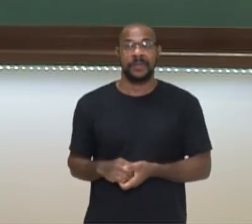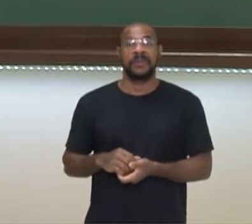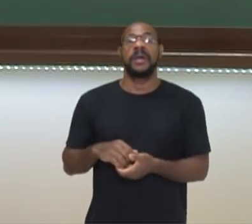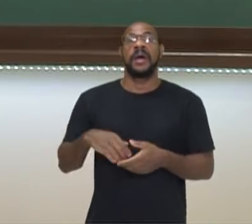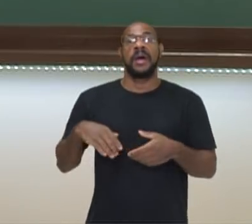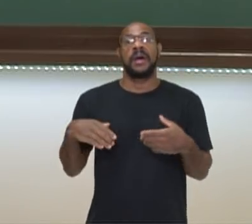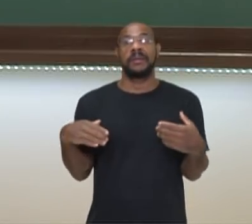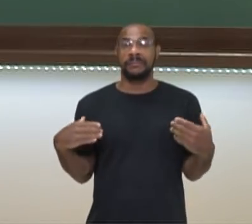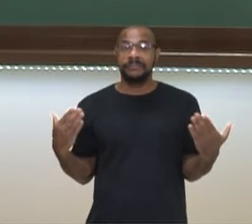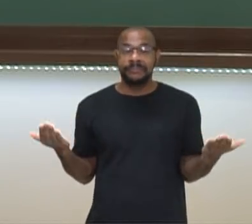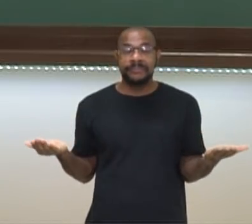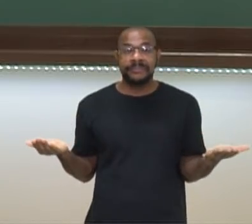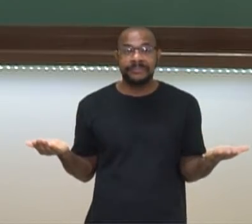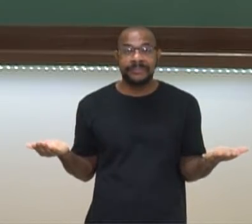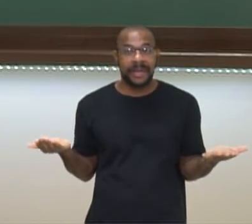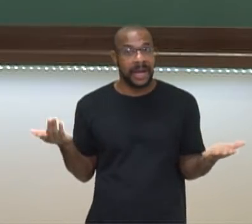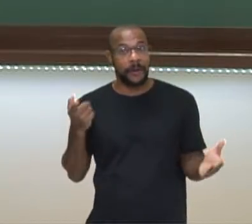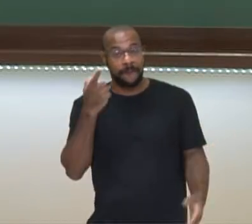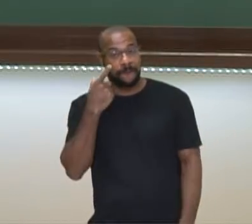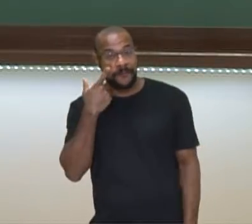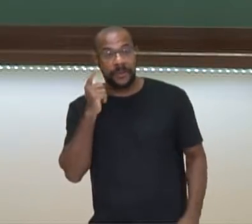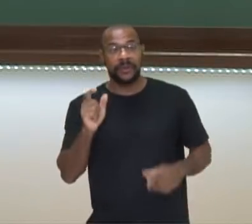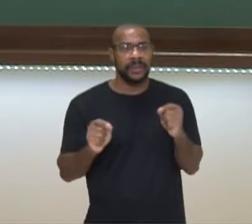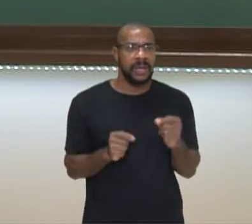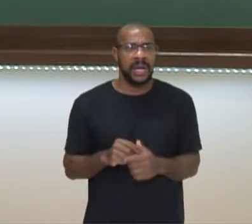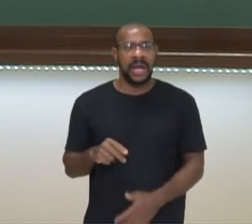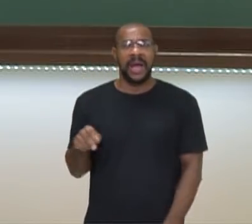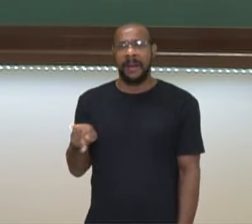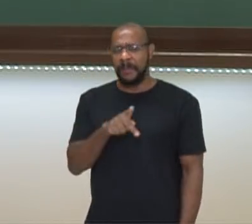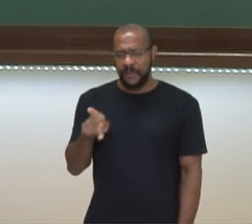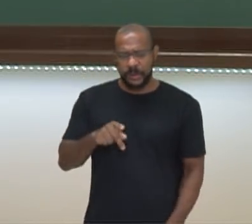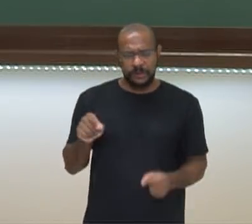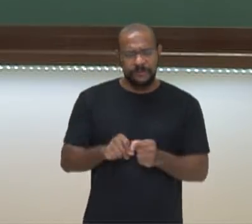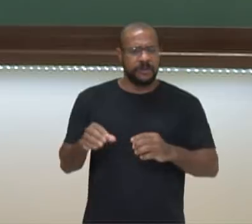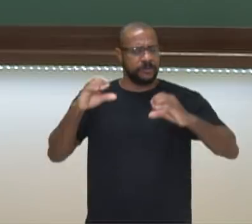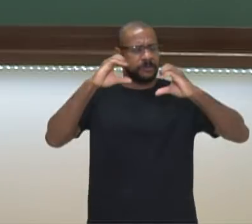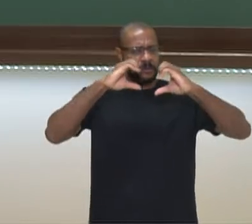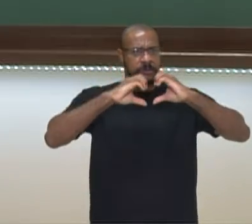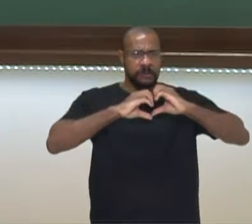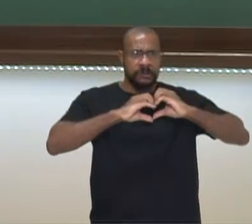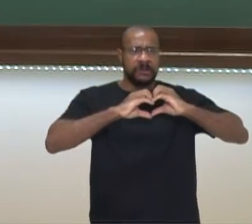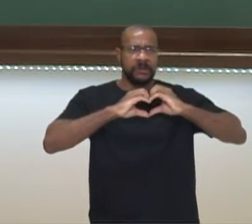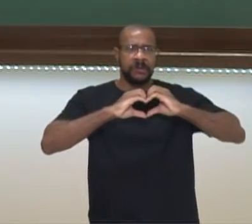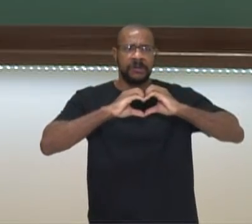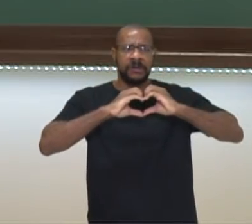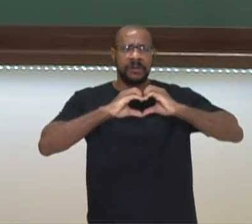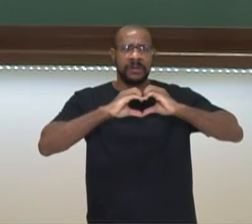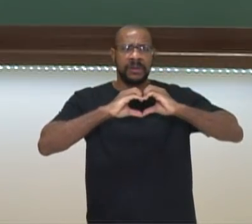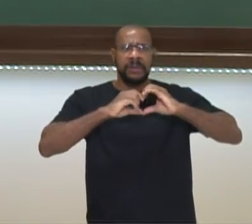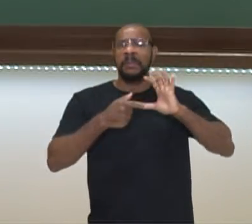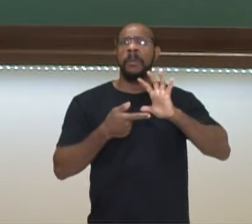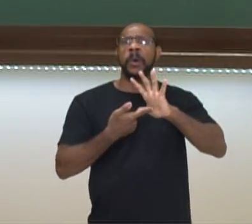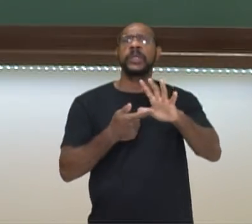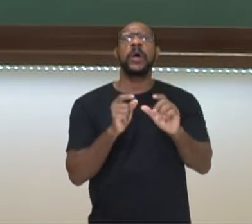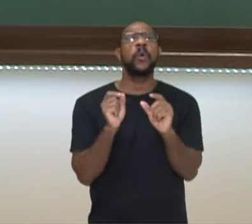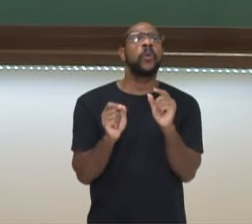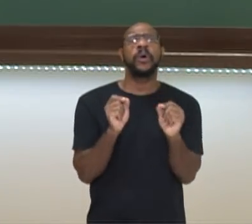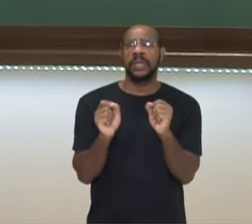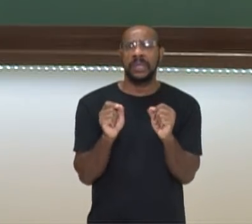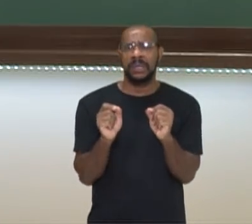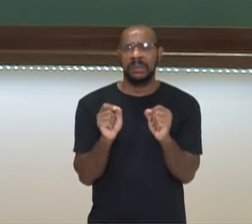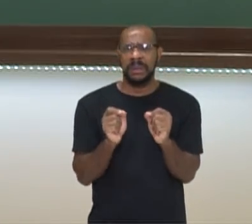Ponto. Agora vejam, a professora fez isso aqui para demonstrar